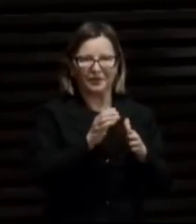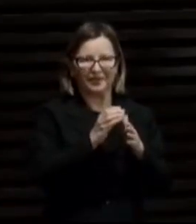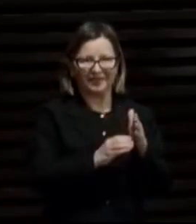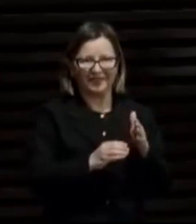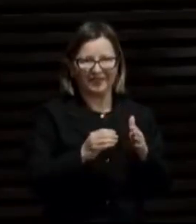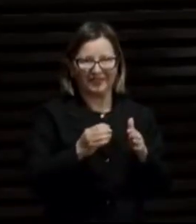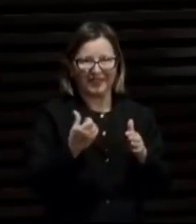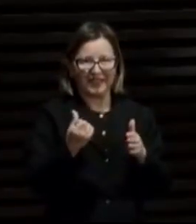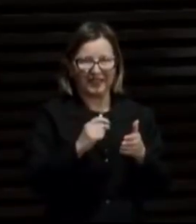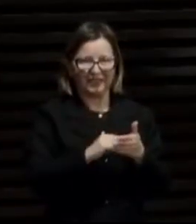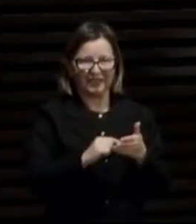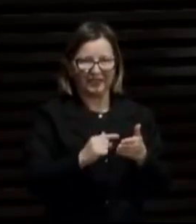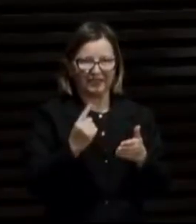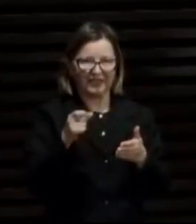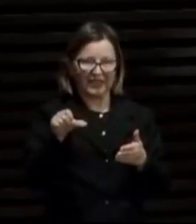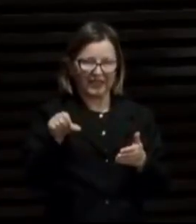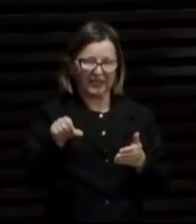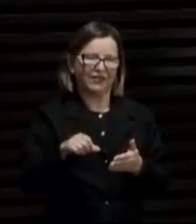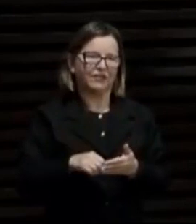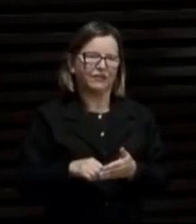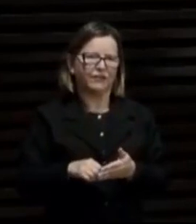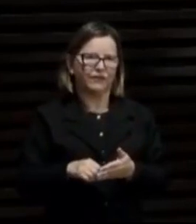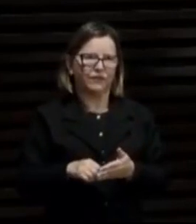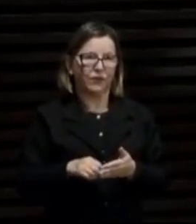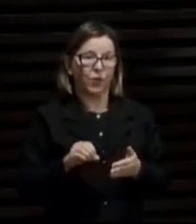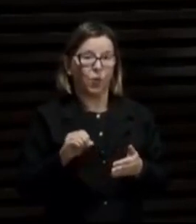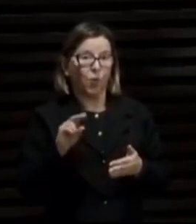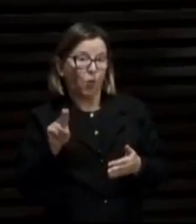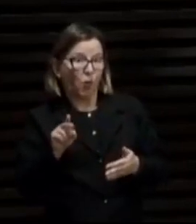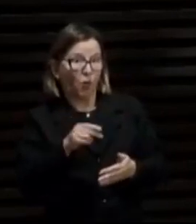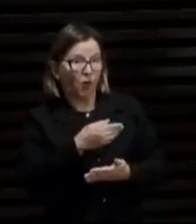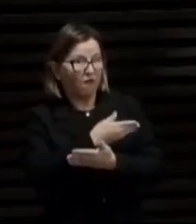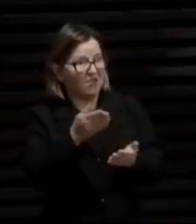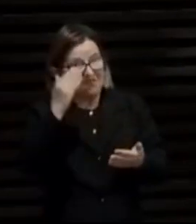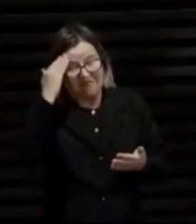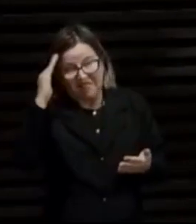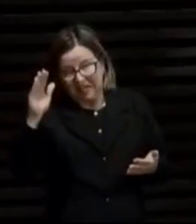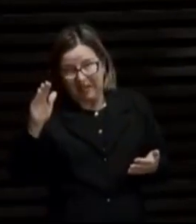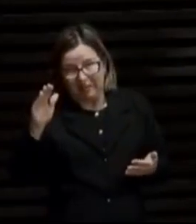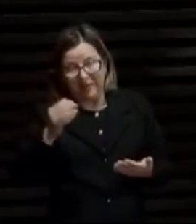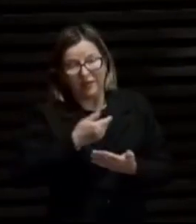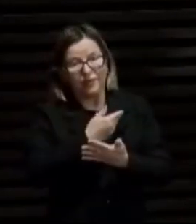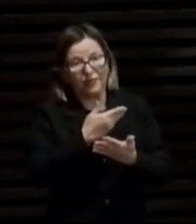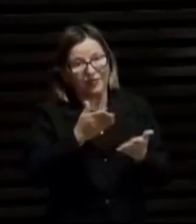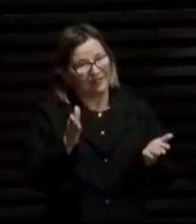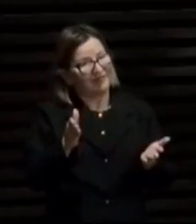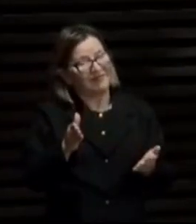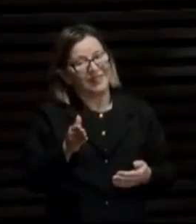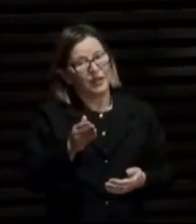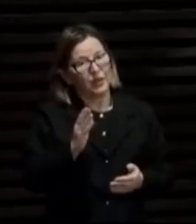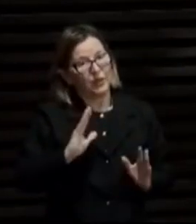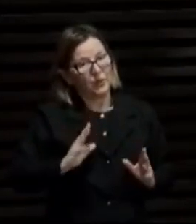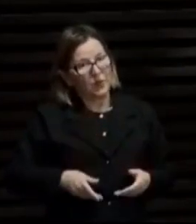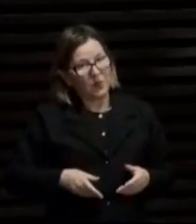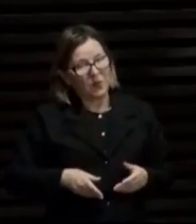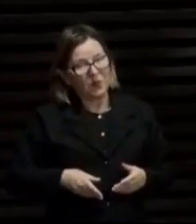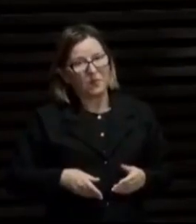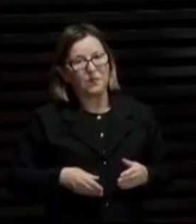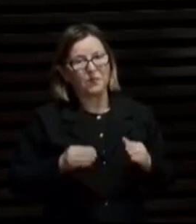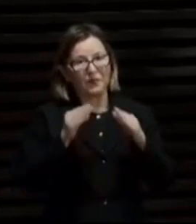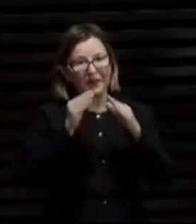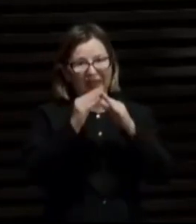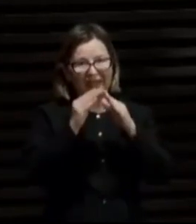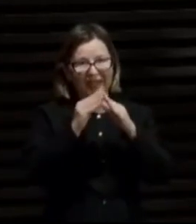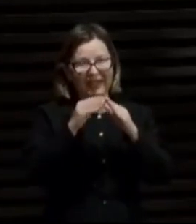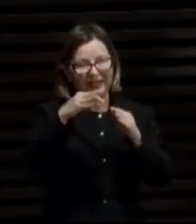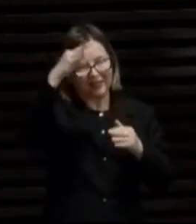20? Acaso não sabeis que o vosso corpo é santuário do Espírito Santo, que está em